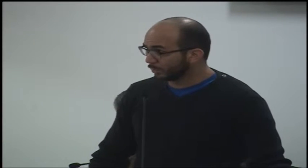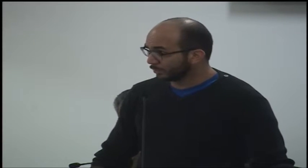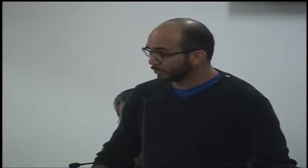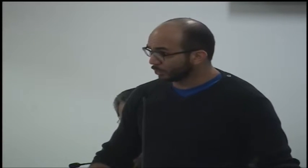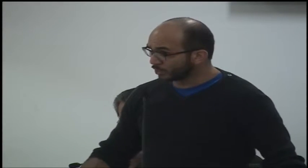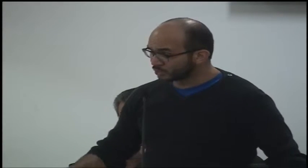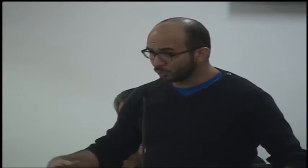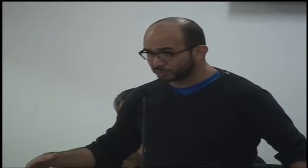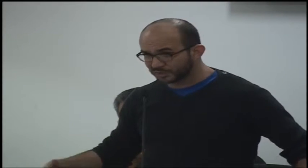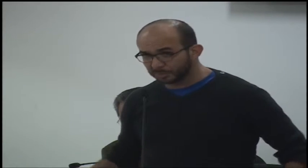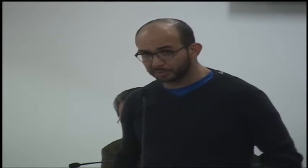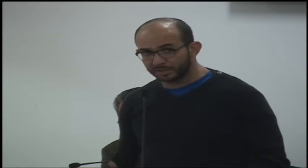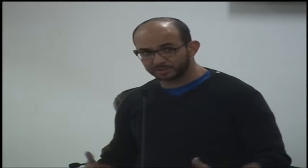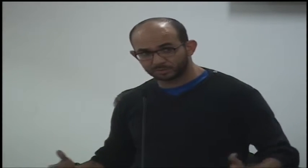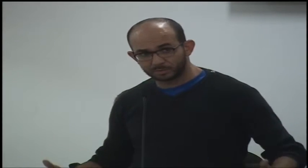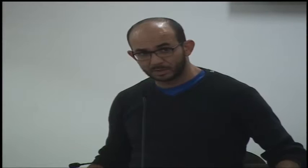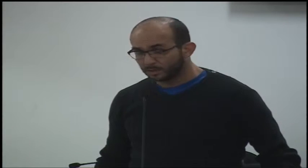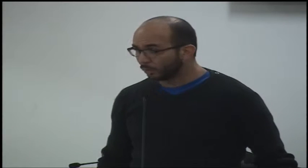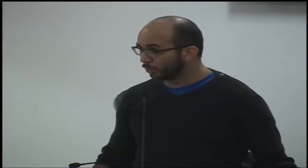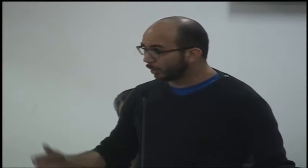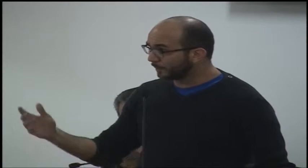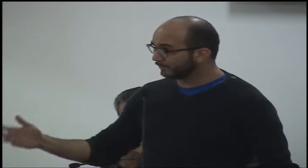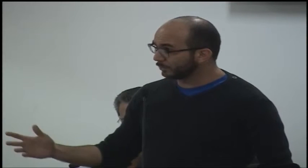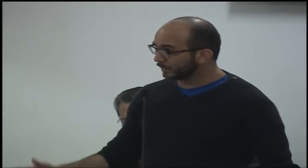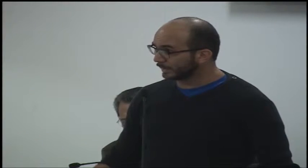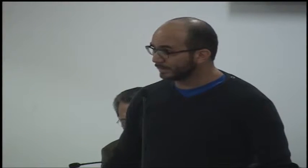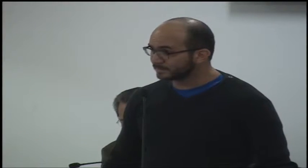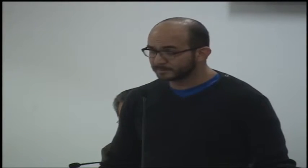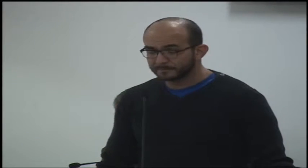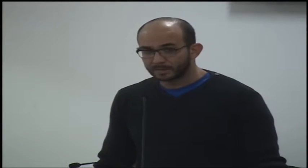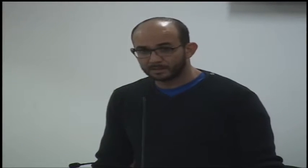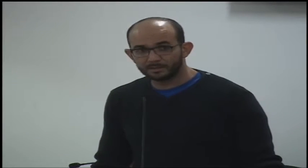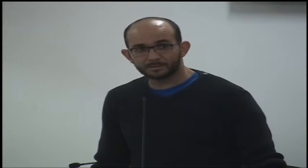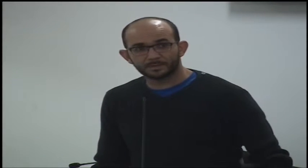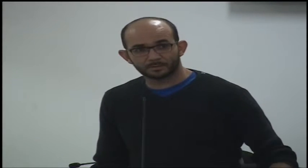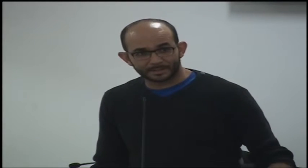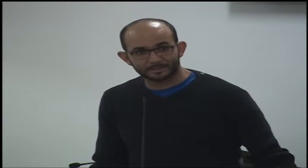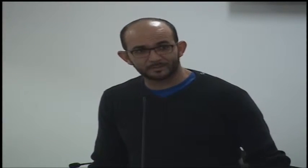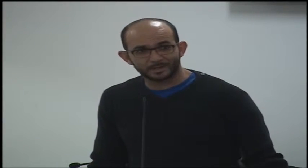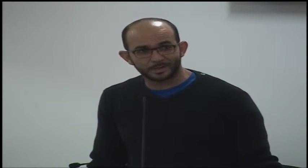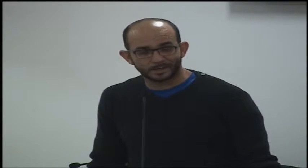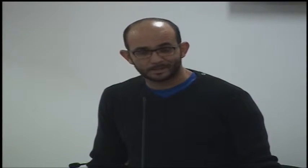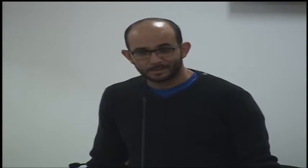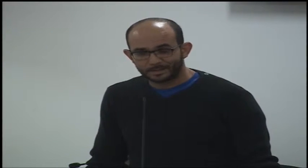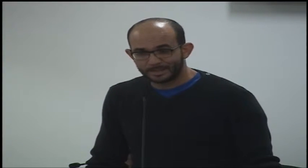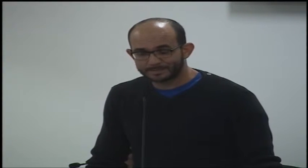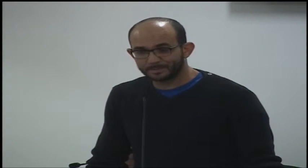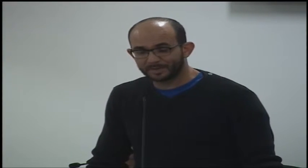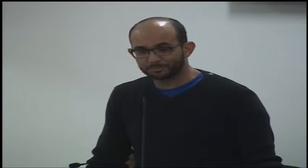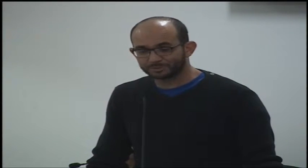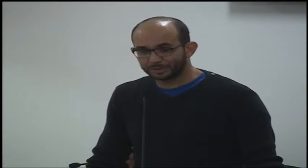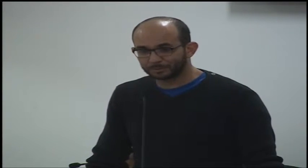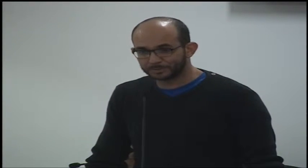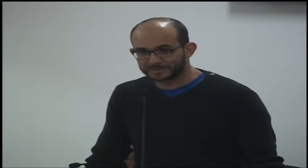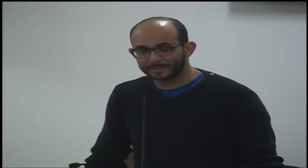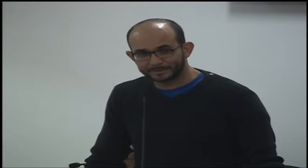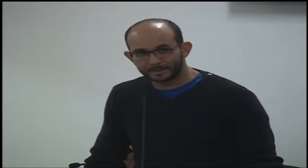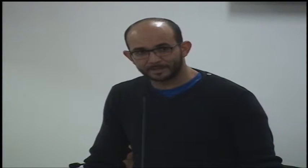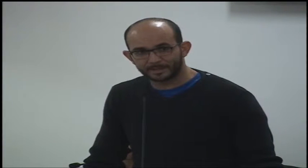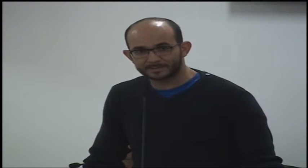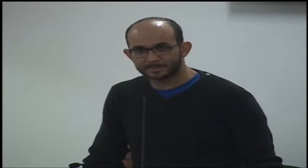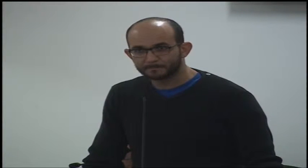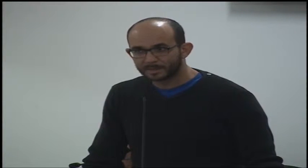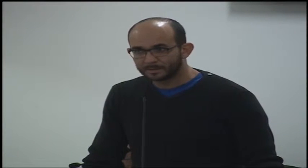quando nosso conselho político olhou para a figura da Anice e entendeu que ela deveria receber um título de